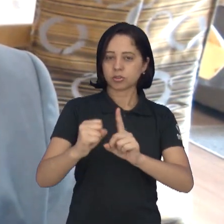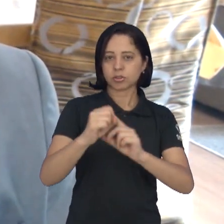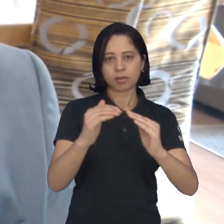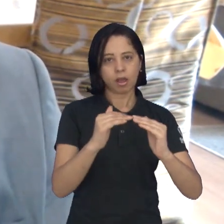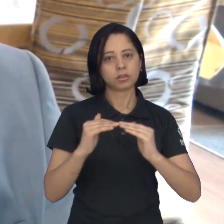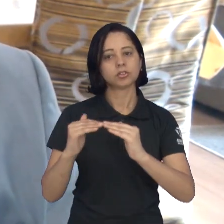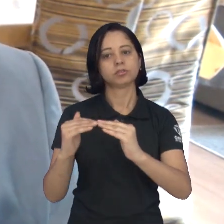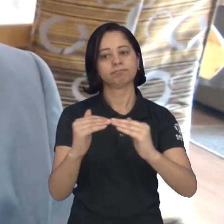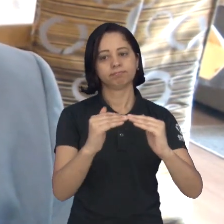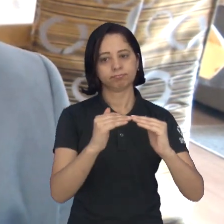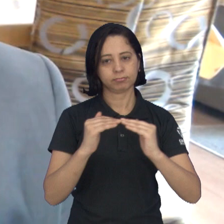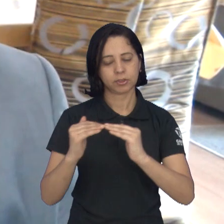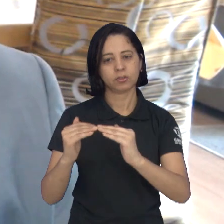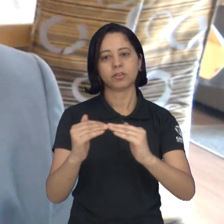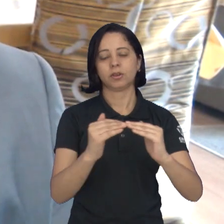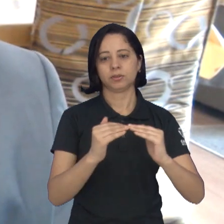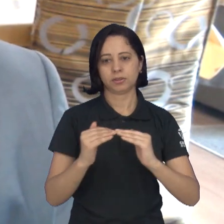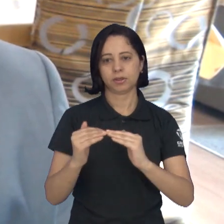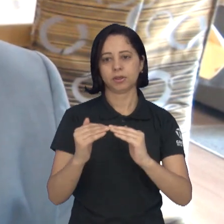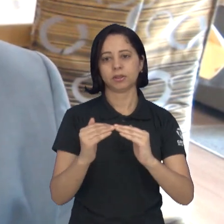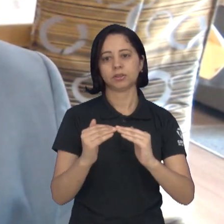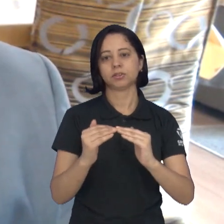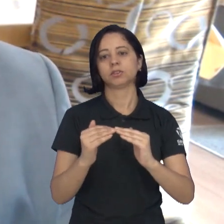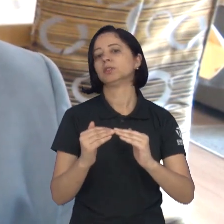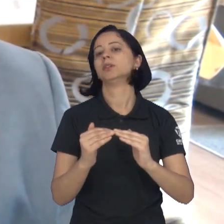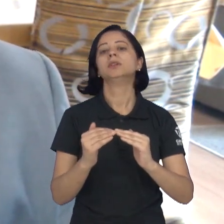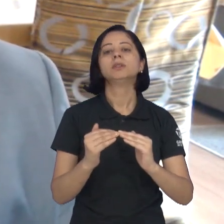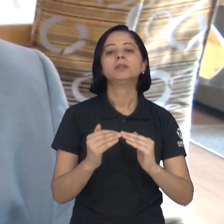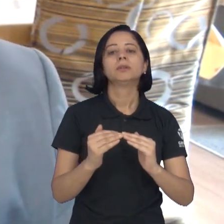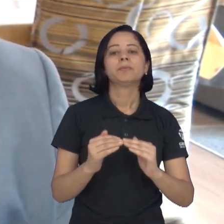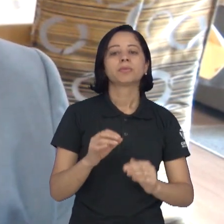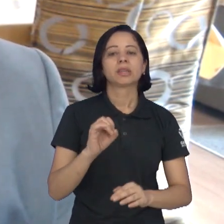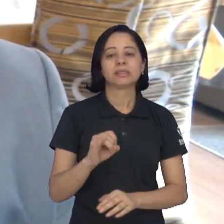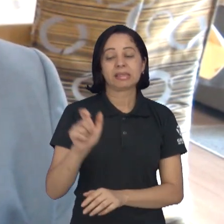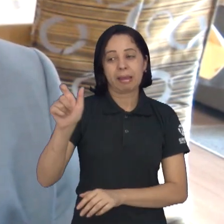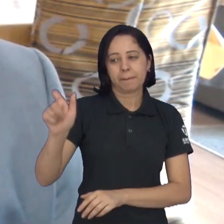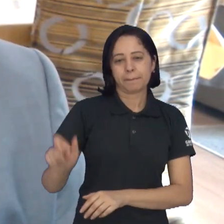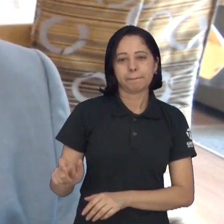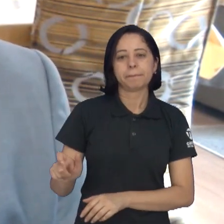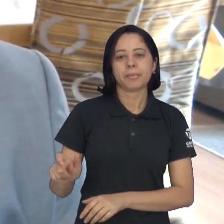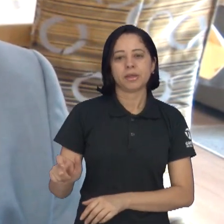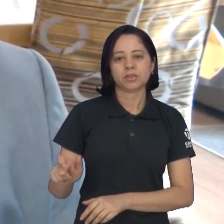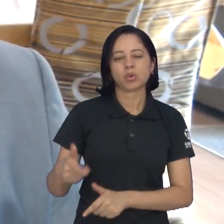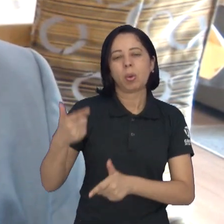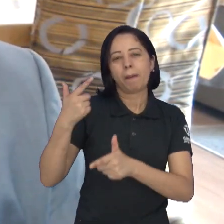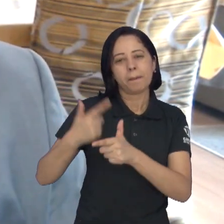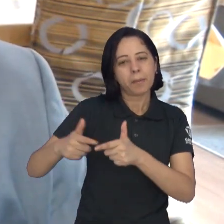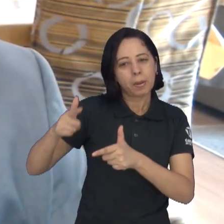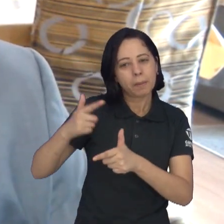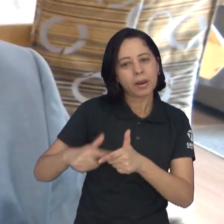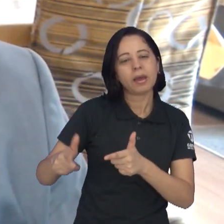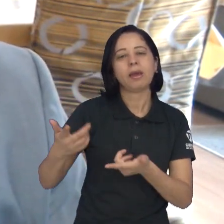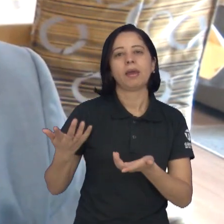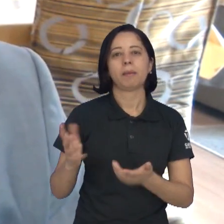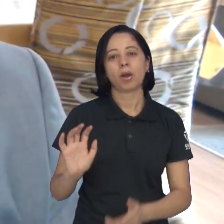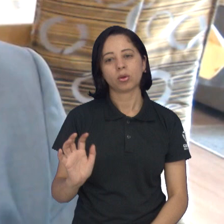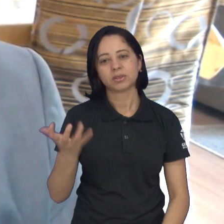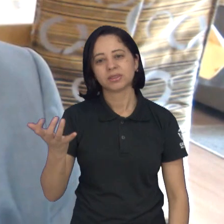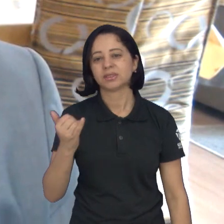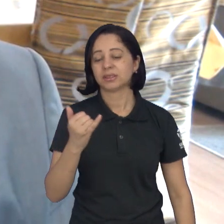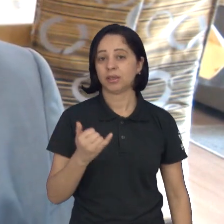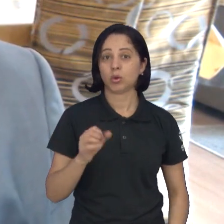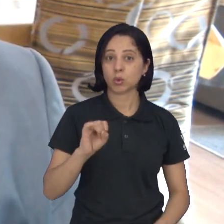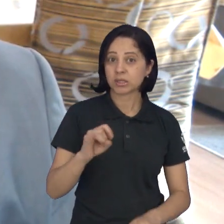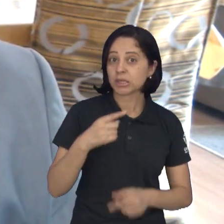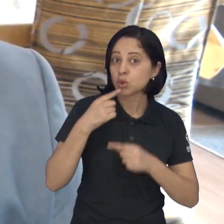os serviços de consumo. Caso a pessoa, né, tenha algum tipo de problema, tenha alguma